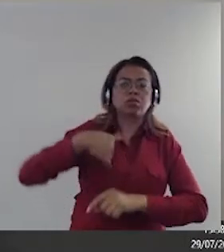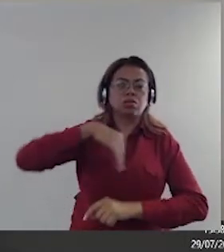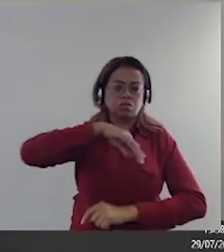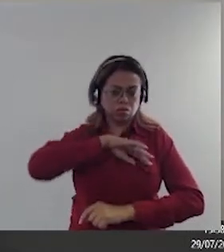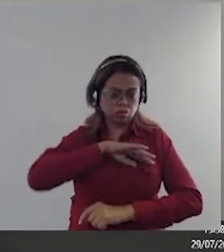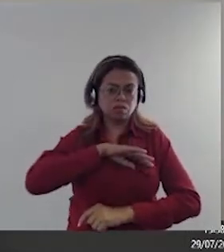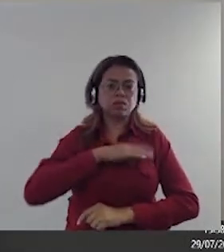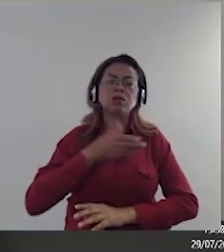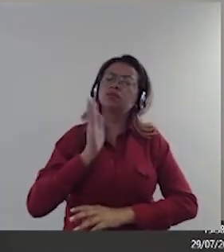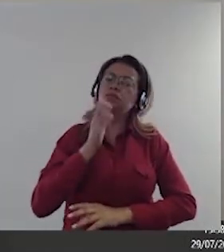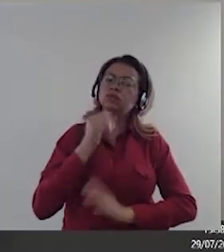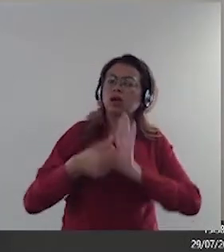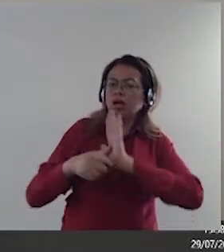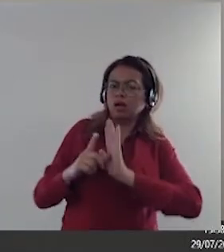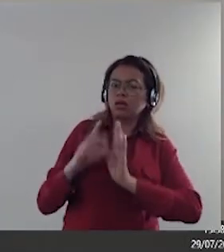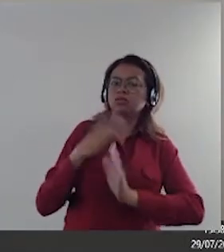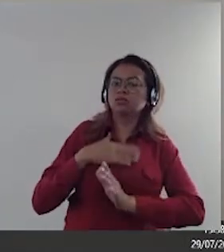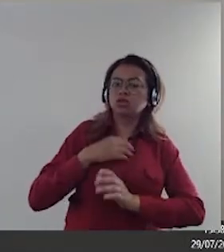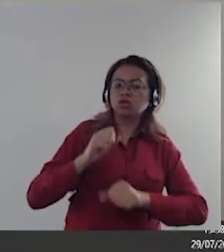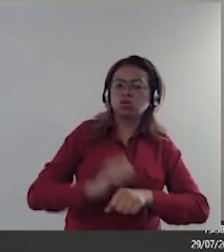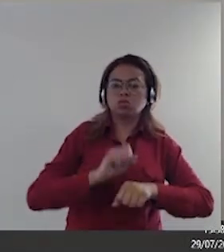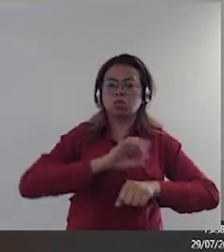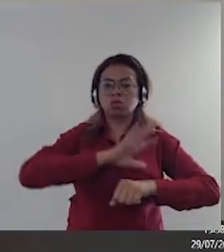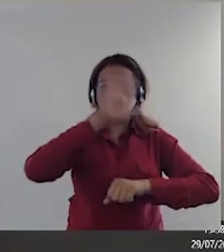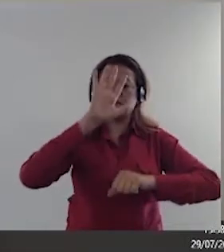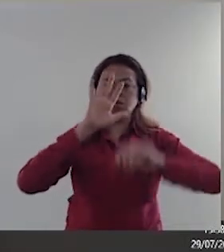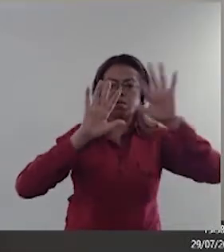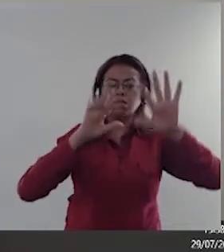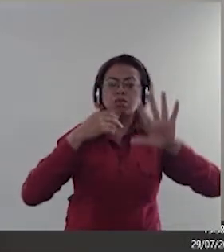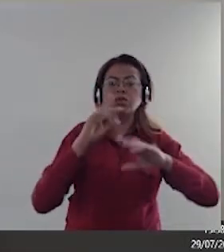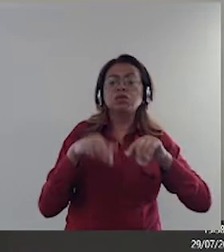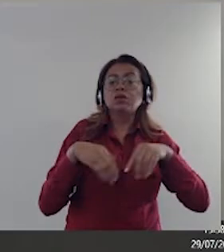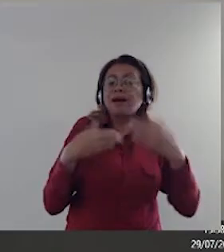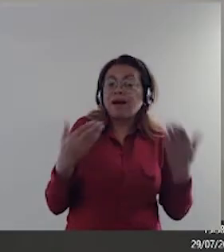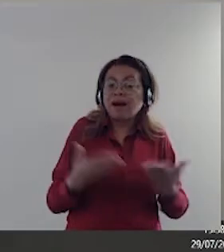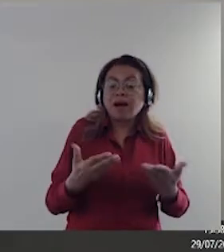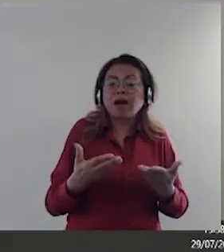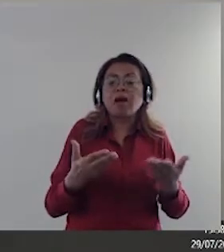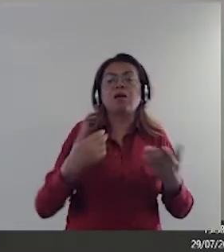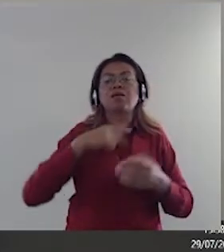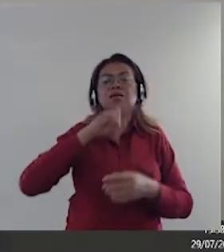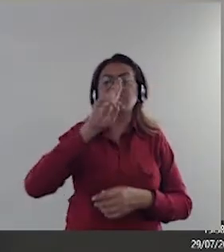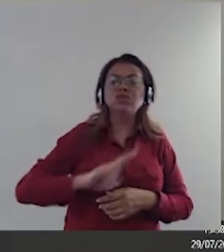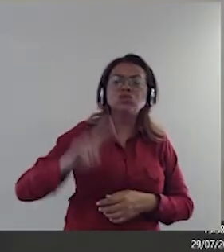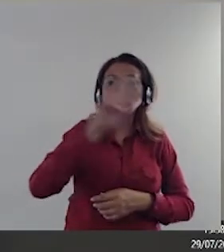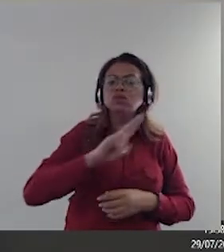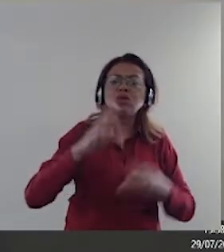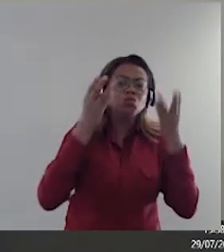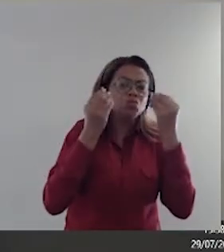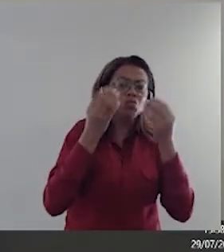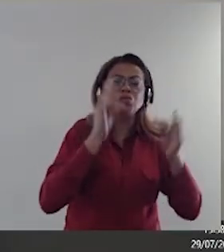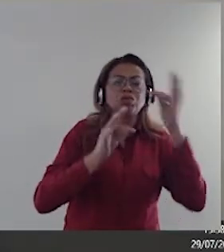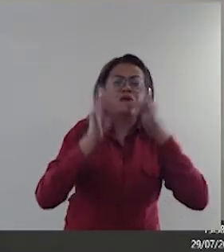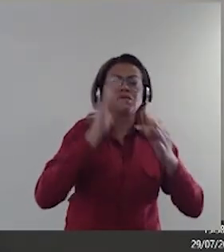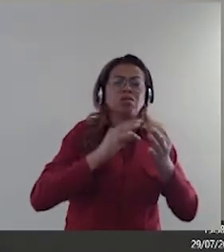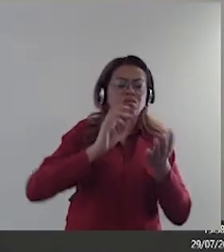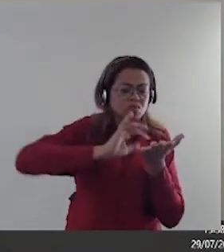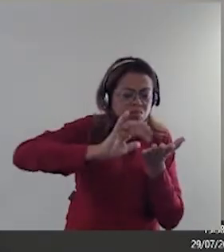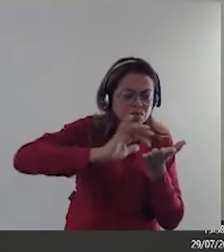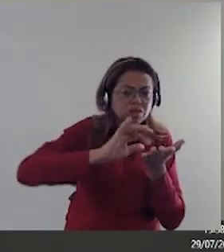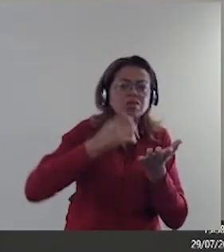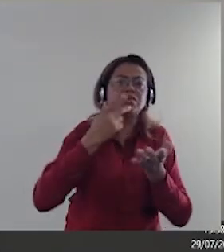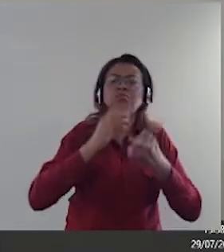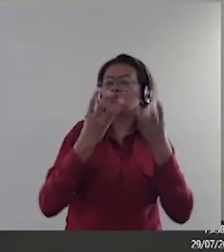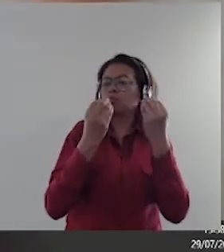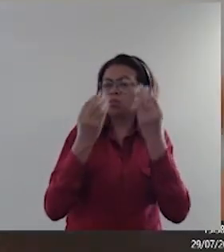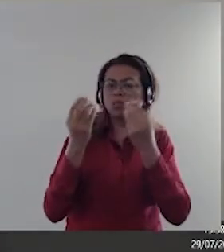claro, que já vinha tendo, mas agora, com essa grande quantidade de uso, um maior uso da tecnologia, ou um uso mais facilitado, como,